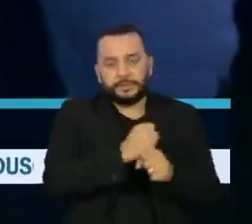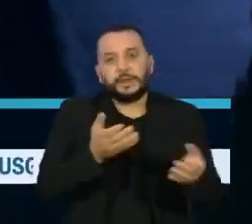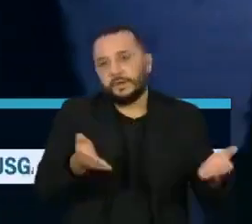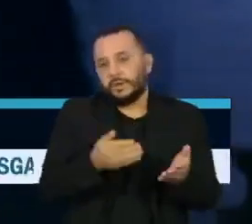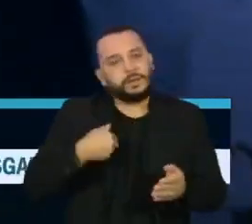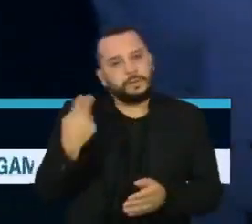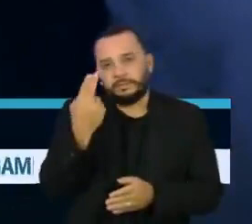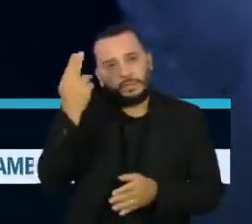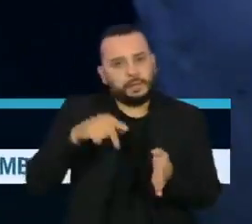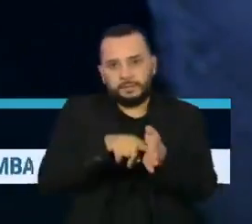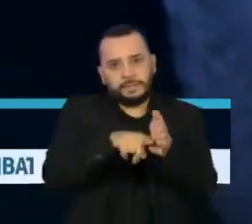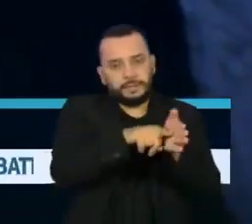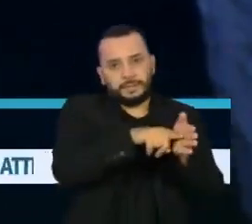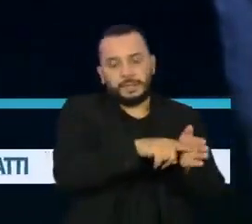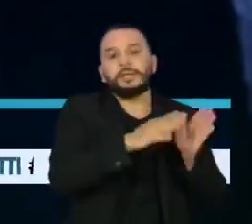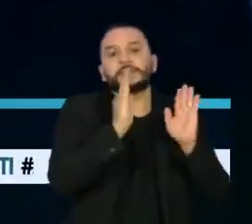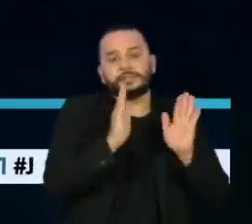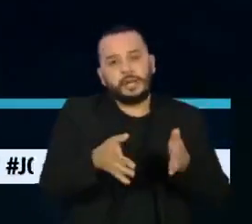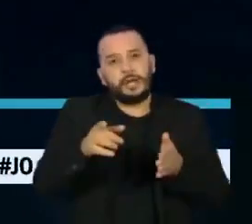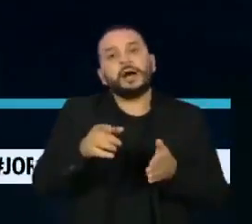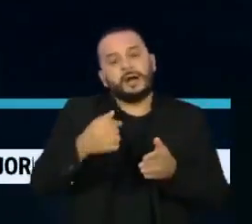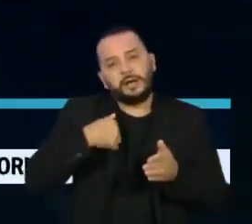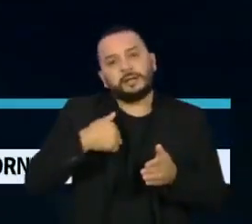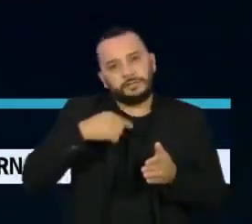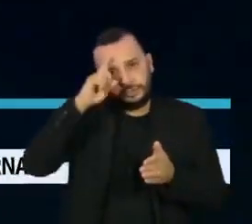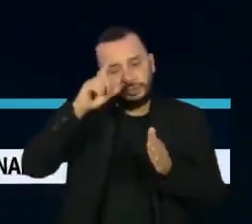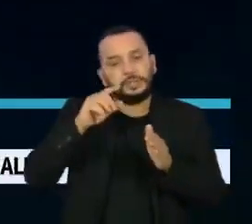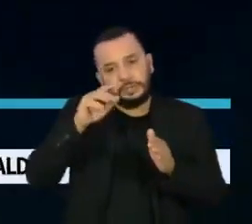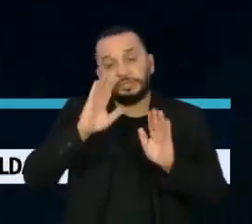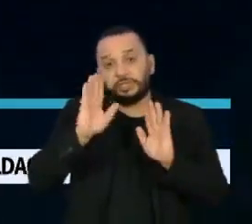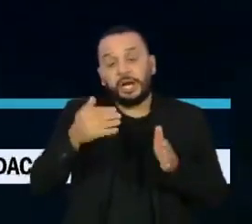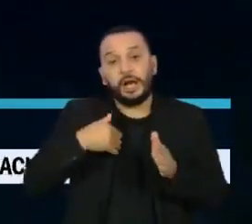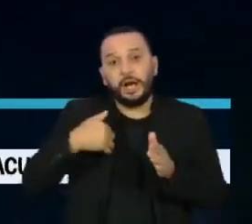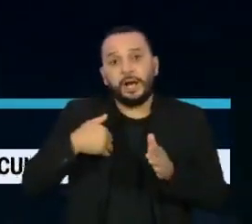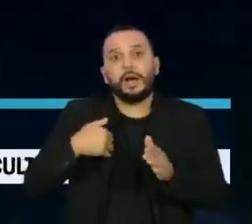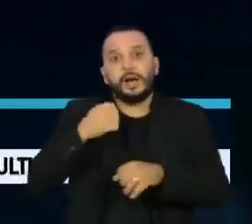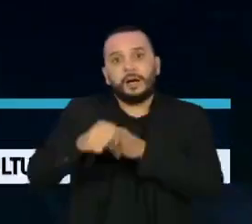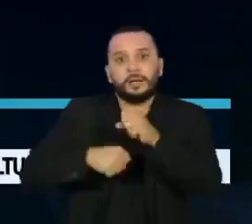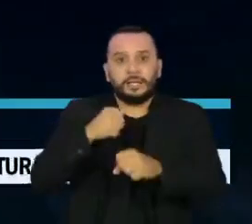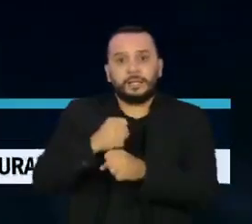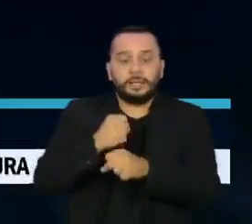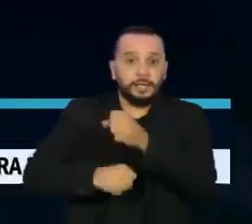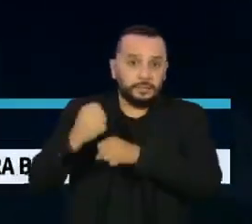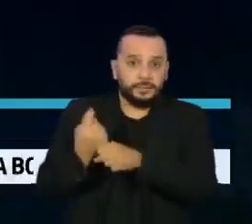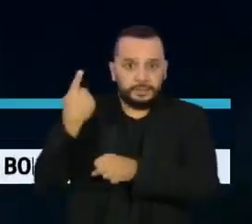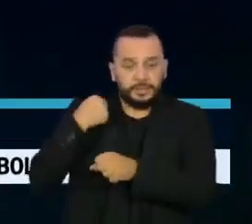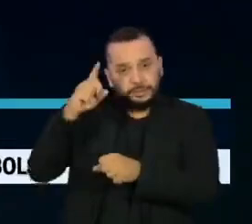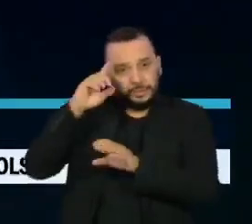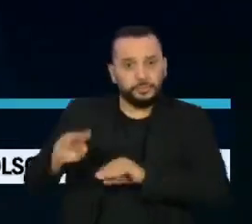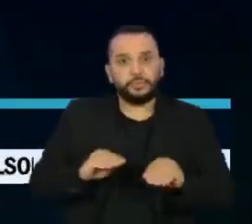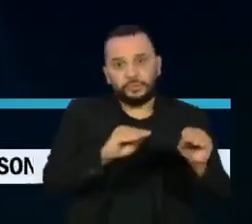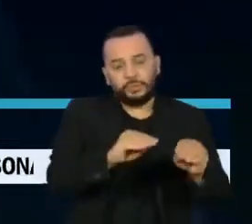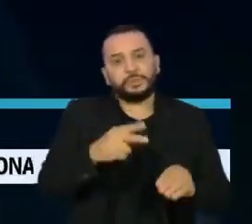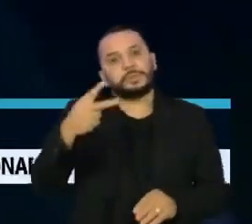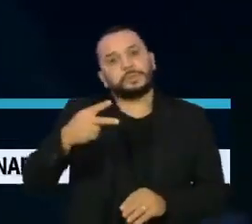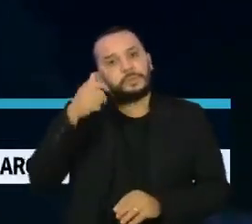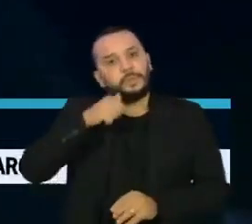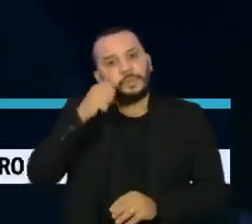inviabilizando o levantamento que já foi adiado no ano passado Suzana foi a segunda mulher a ocupar o cargo desde